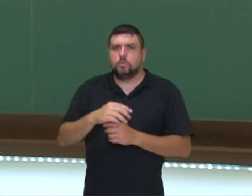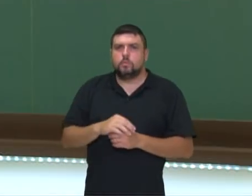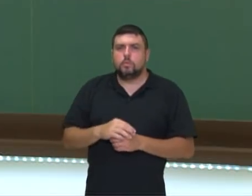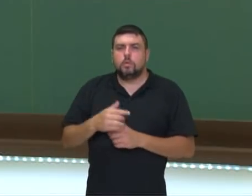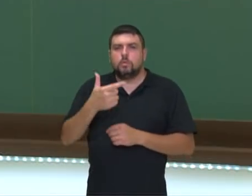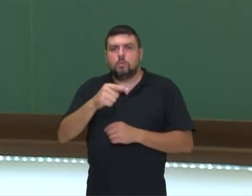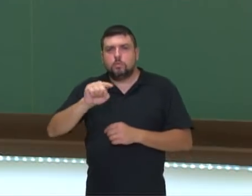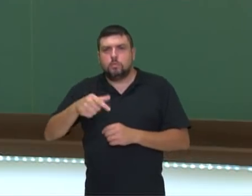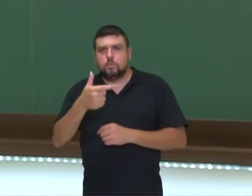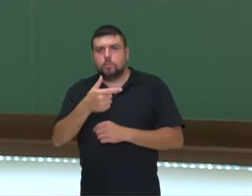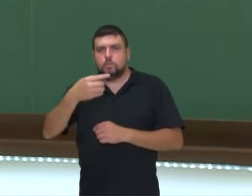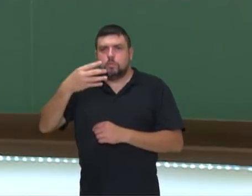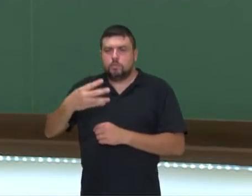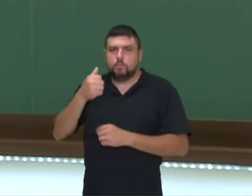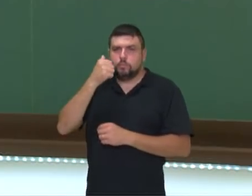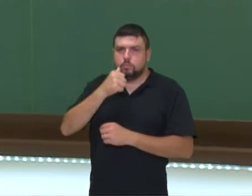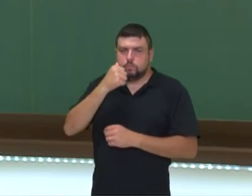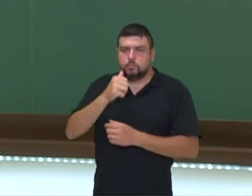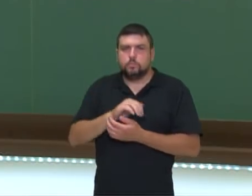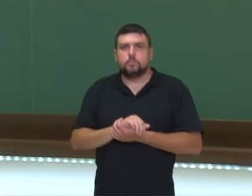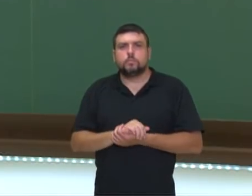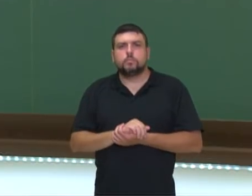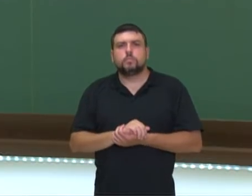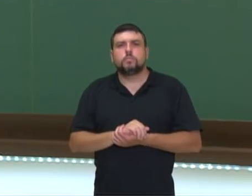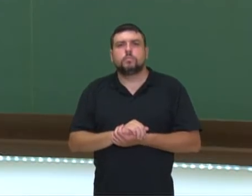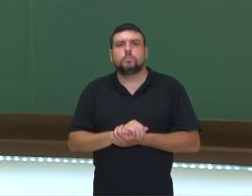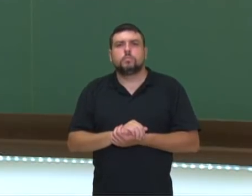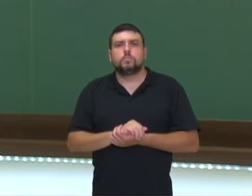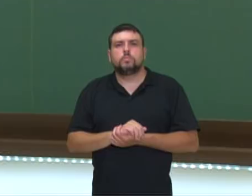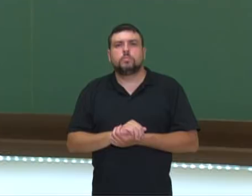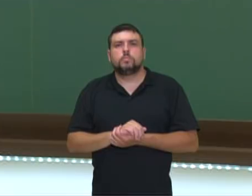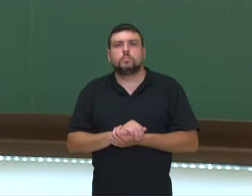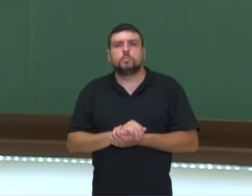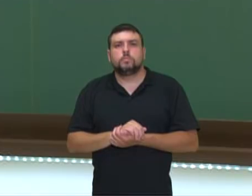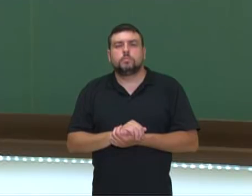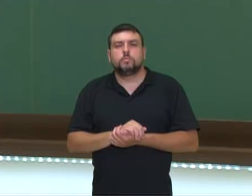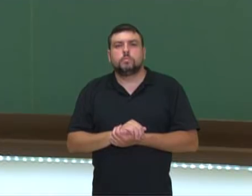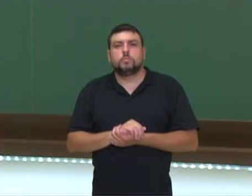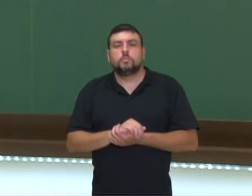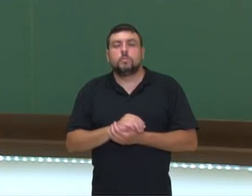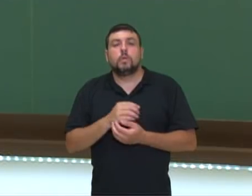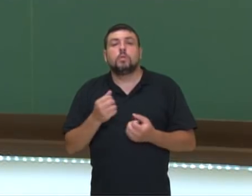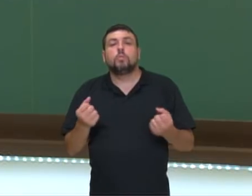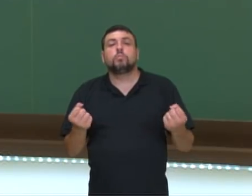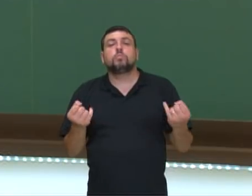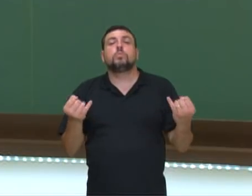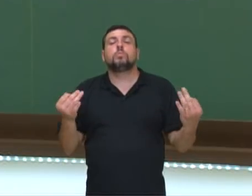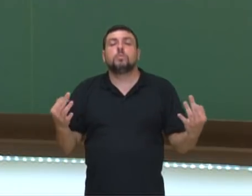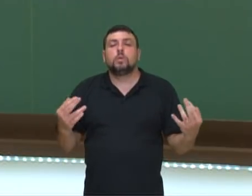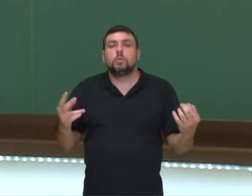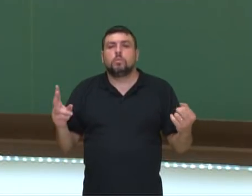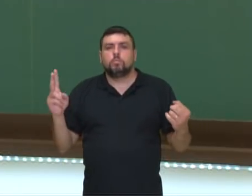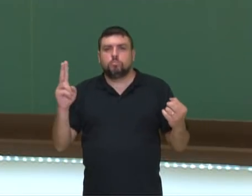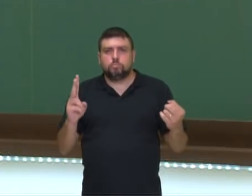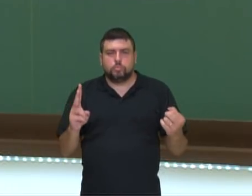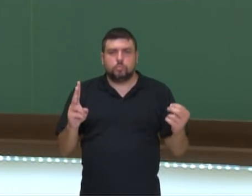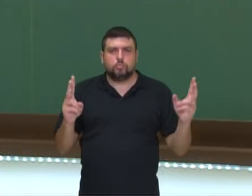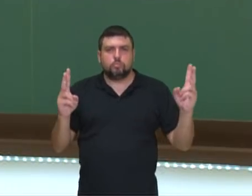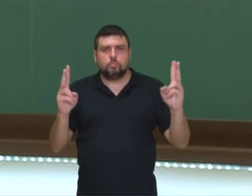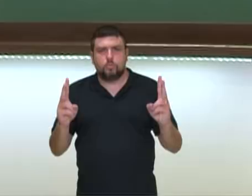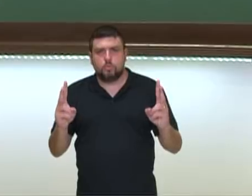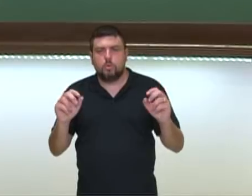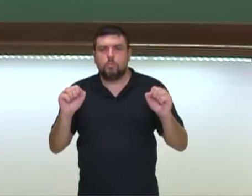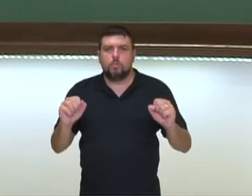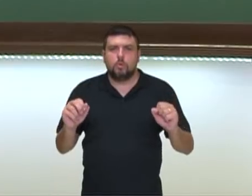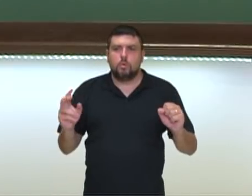mesma altura da rede na quadra. Ele é jogado em duplas, então pode ser duplas masculinas, duplas femininas